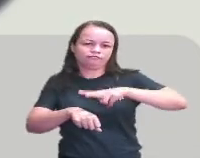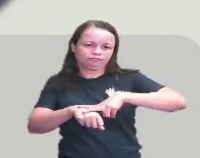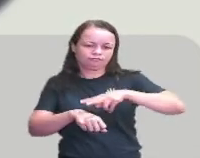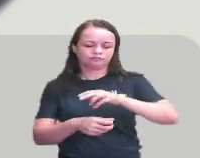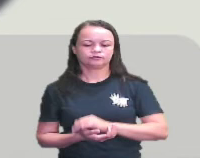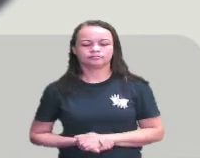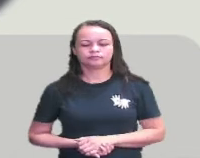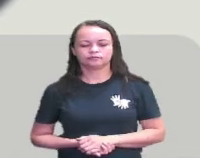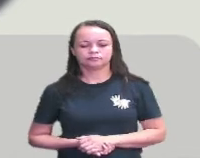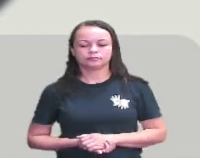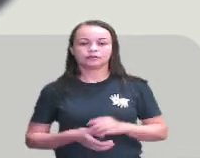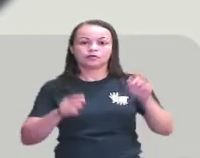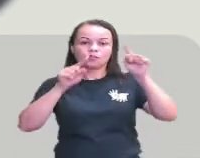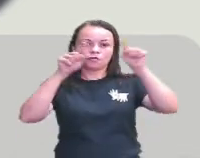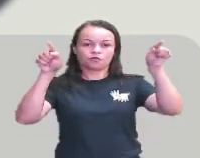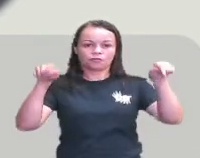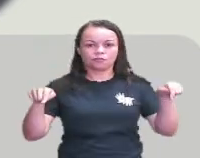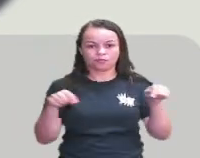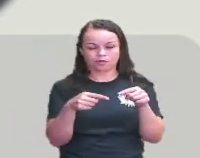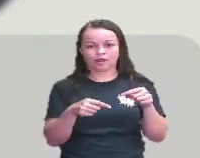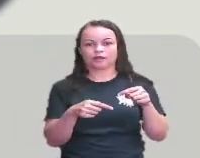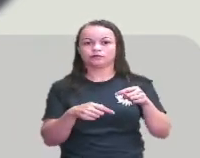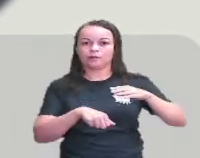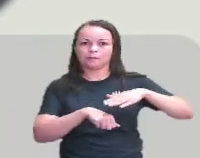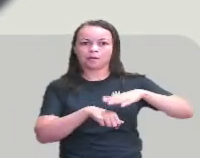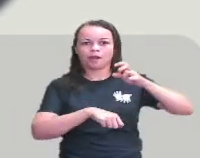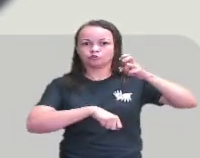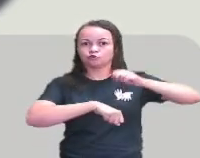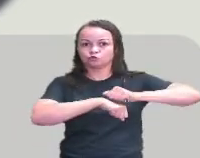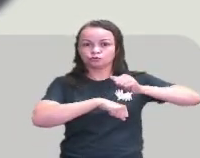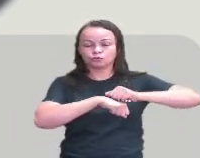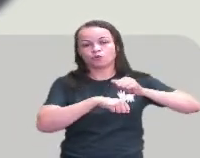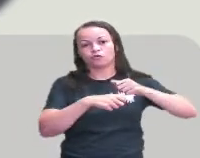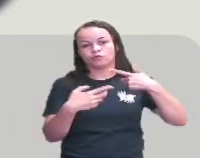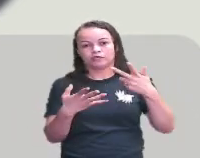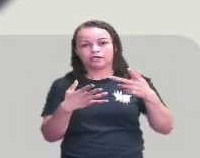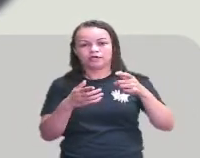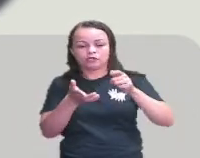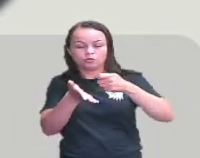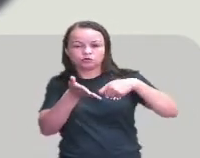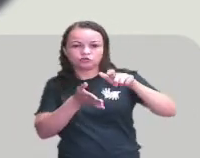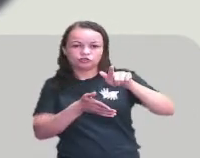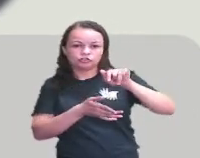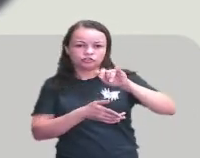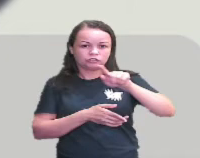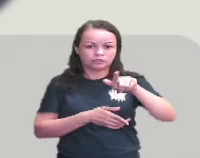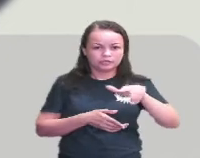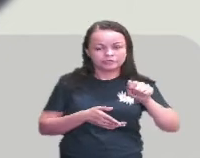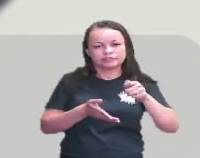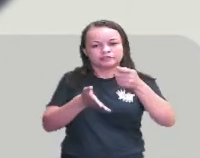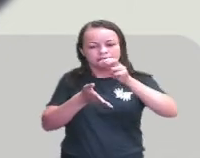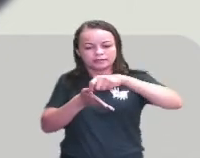O quadro é mais duro que o giz, pois ele risca o giz que é desgastado.